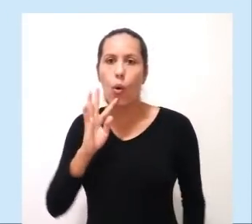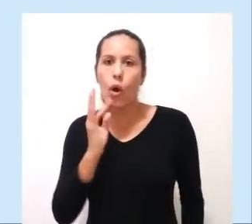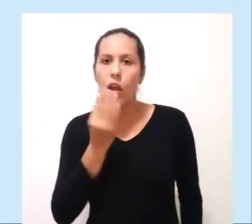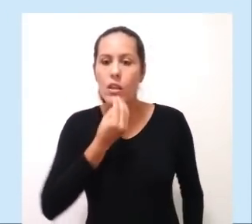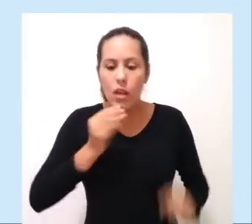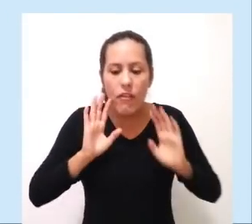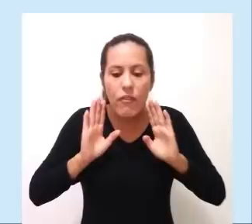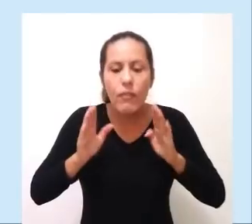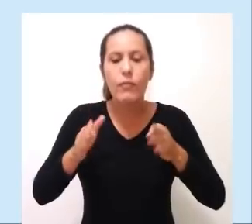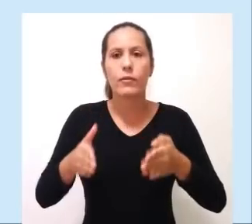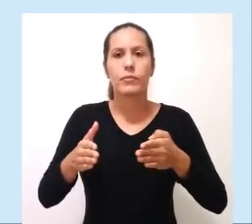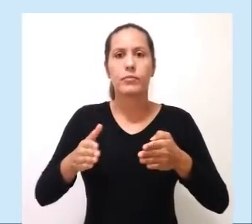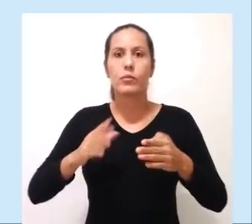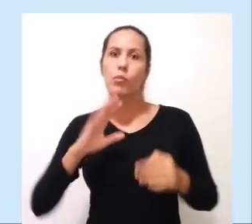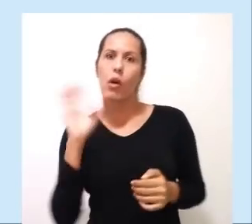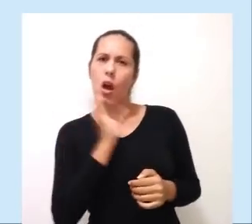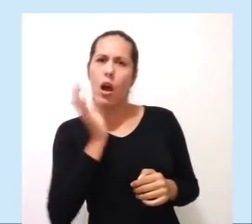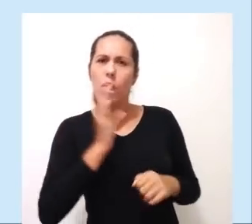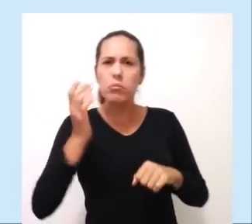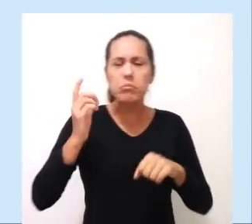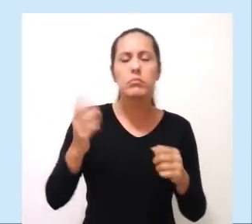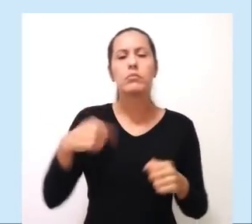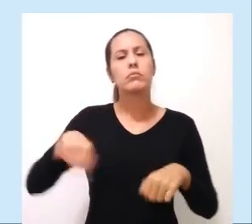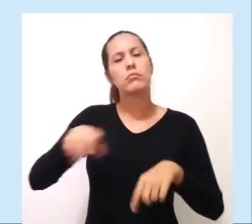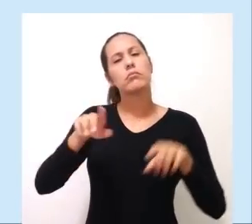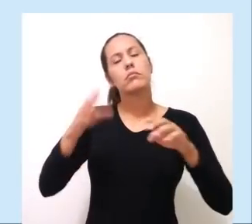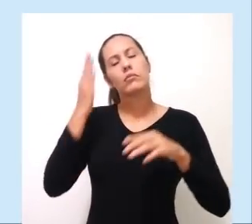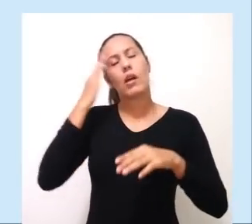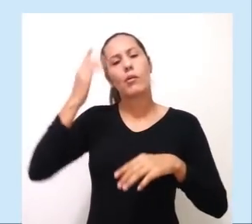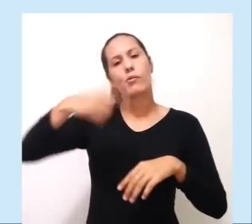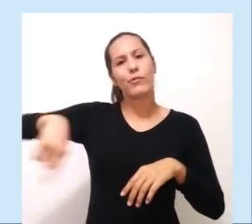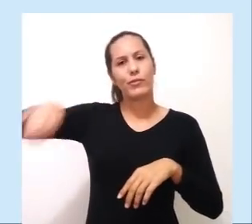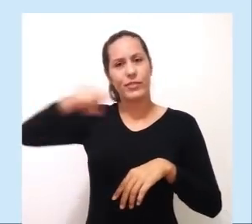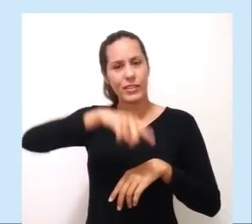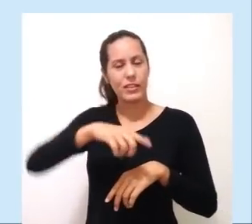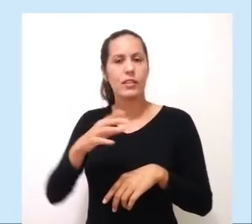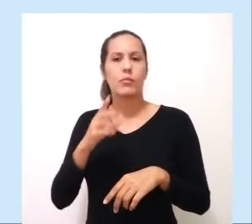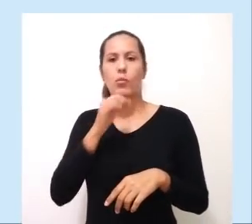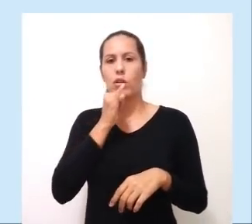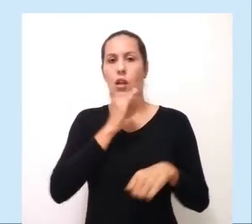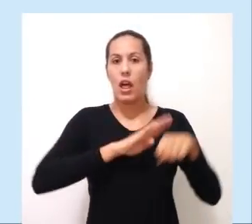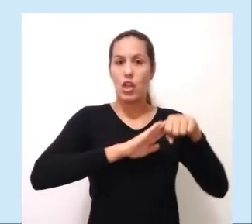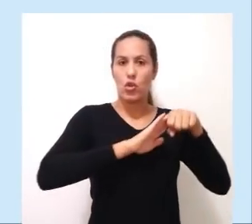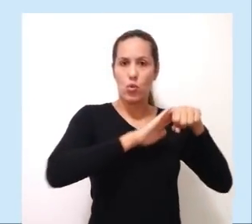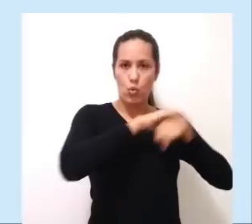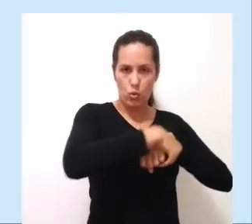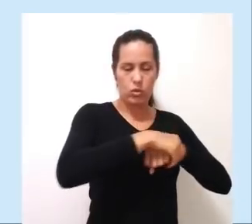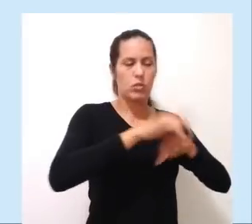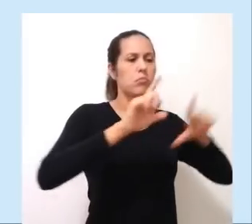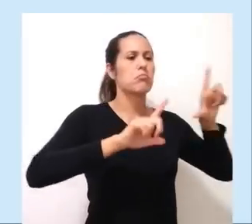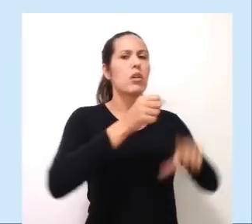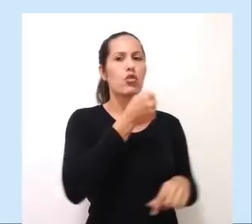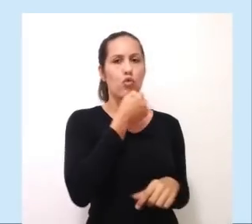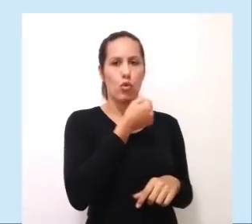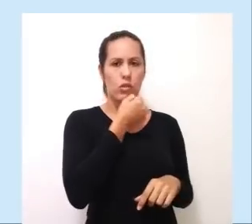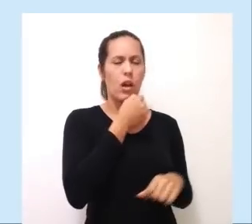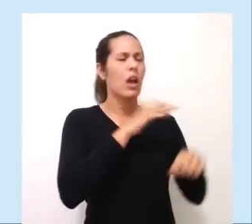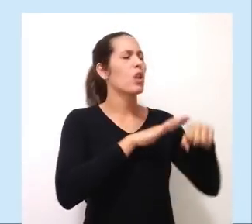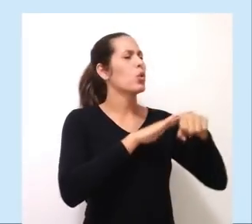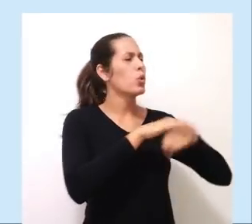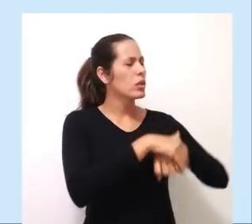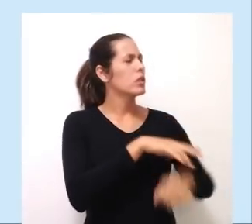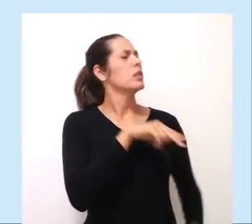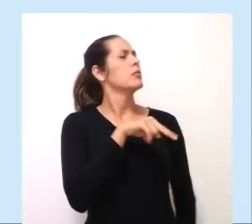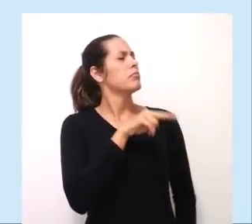ao conhecimento, à velocidade. Muitas vezes vocês sabem que aquilo que passa à noite em